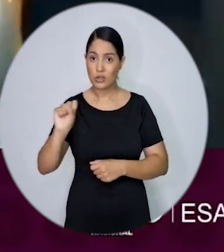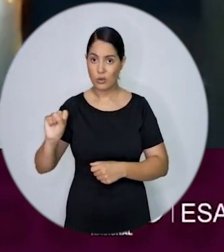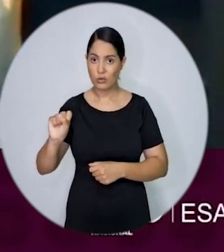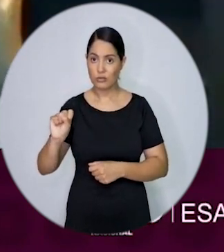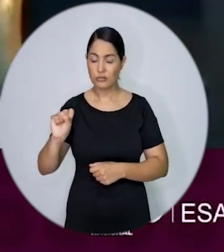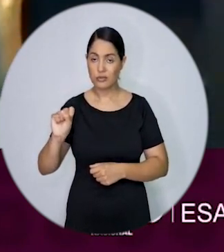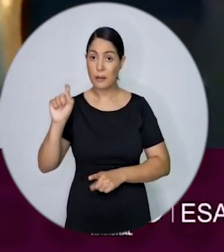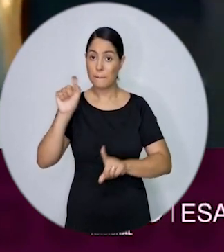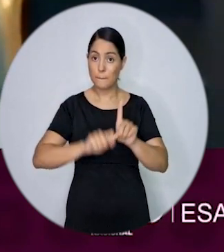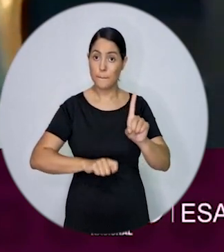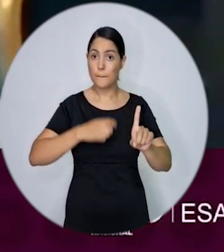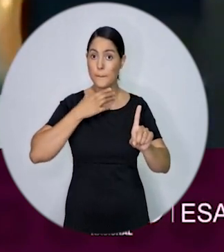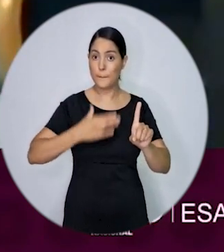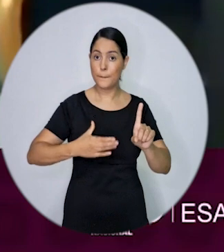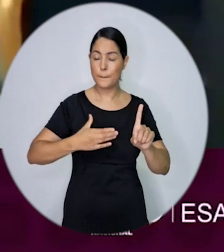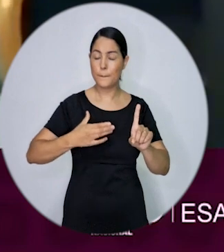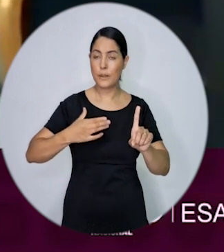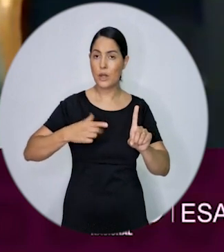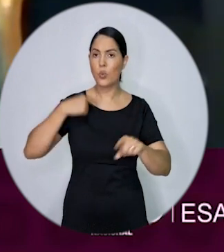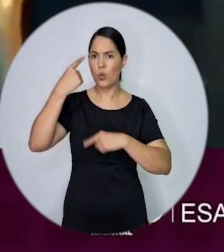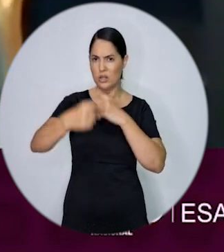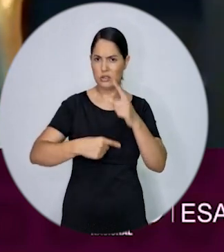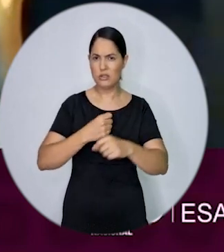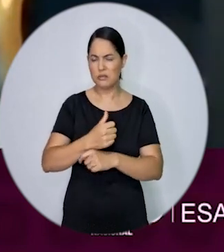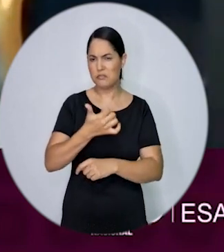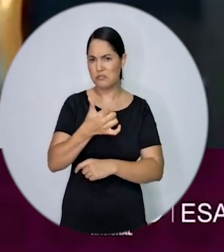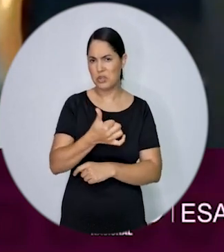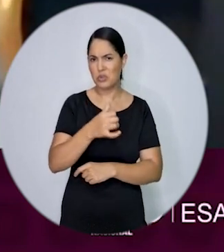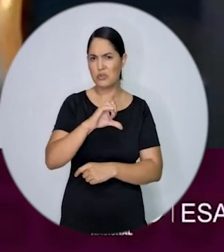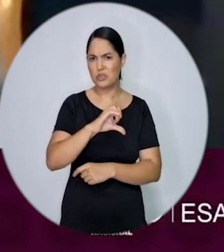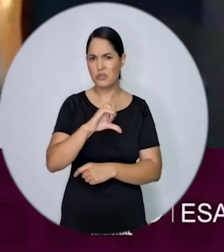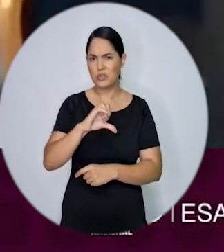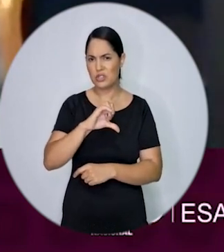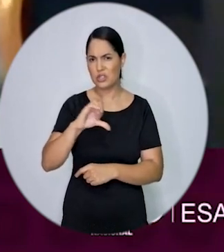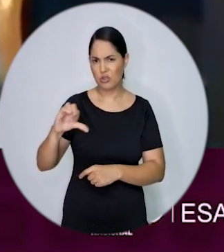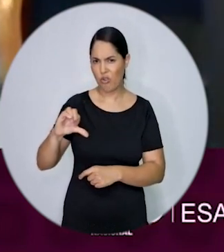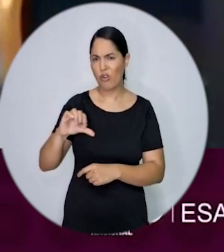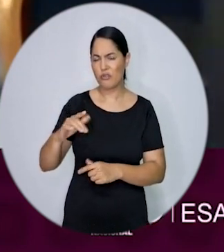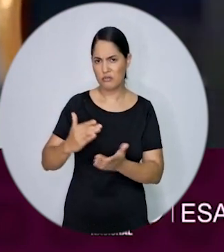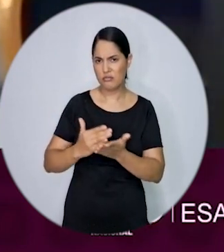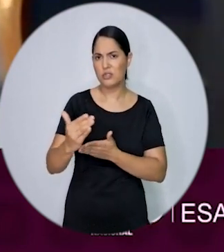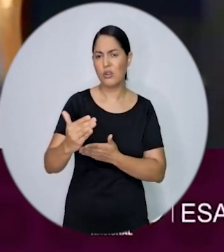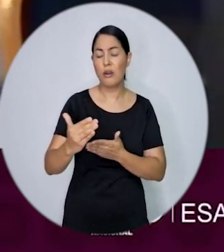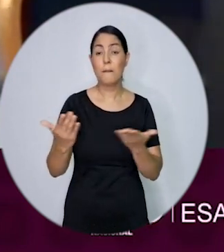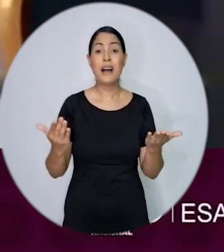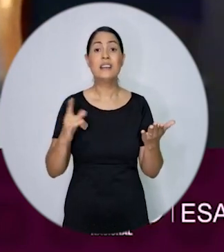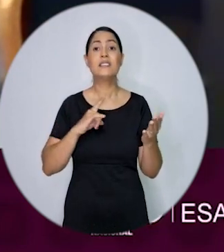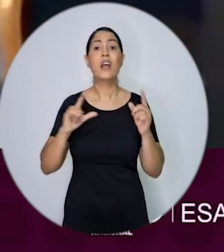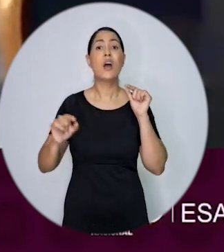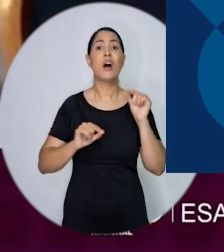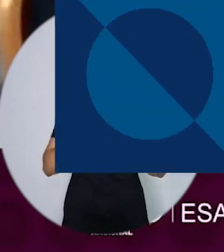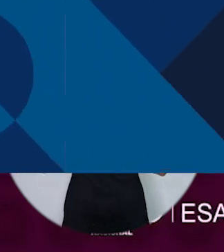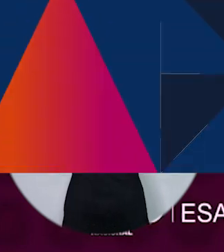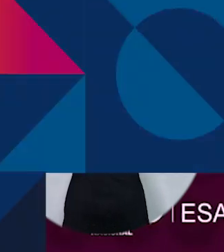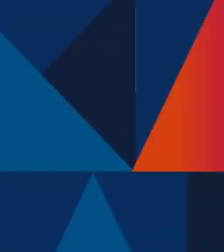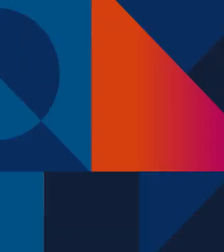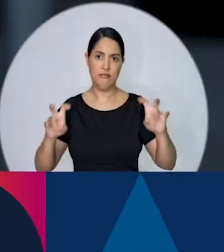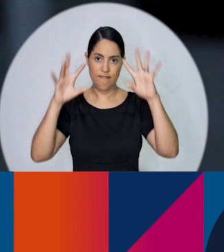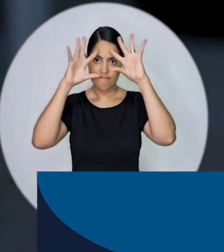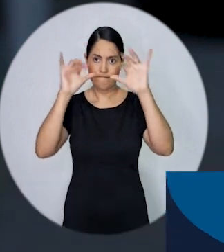de 98, praticamente entrou em vigor no ano seguinte, no início de 99, e que a partir de então mudou o funcionamento dos